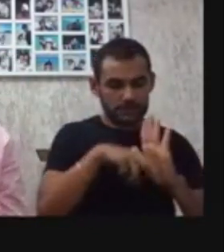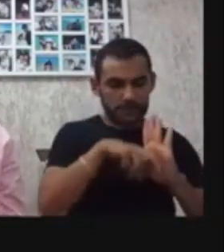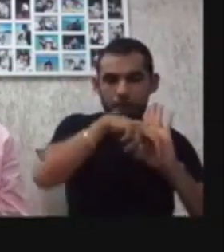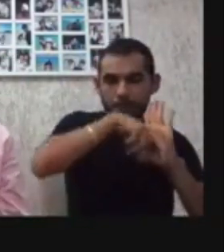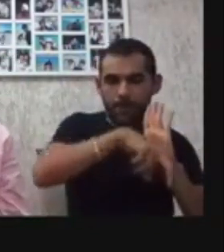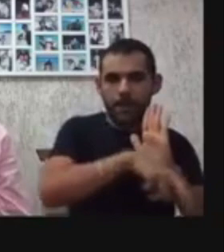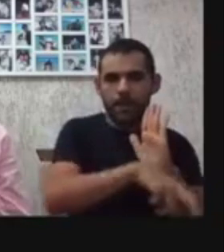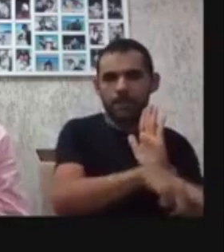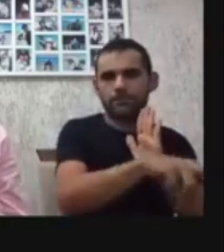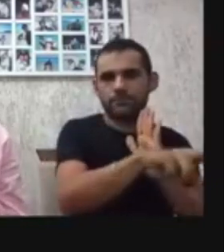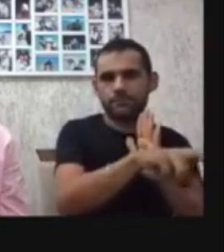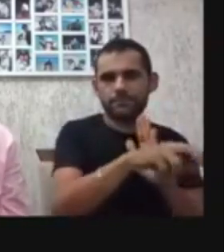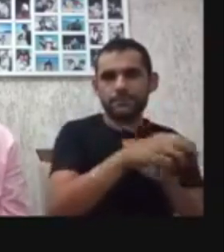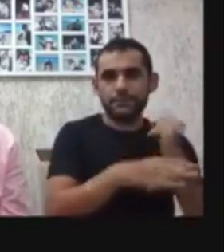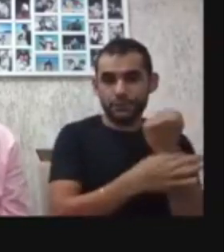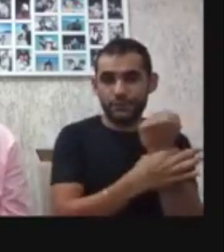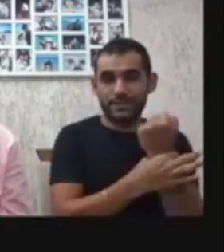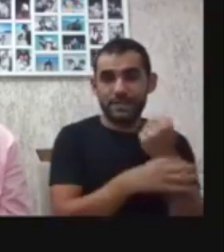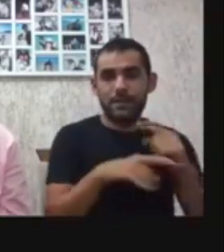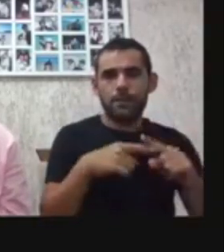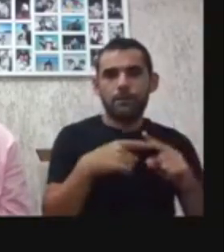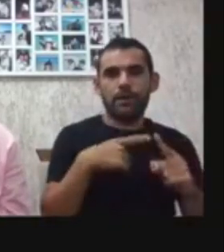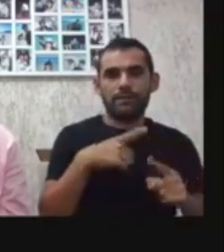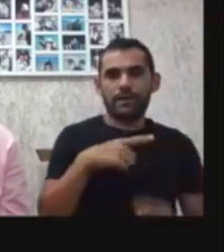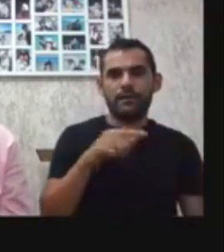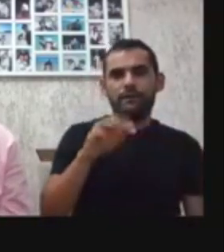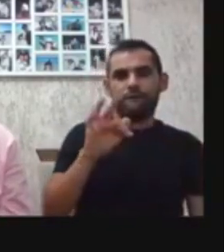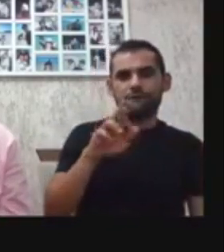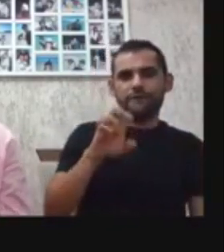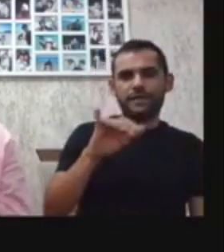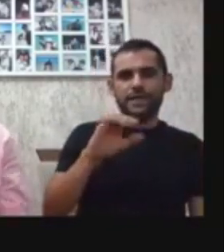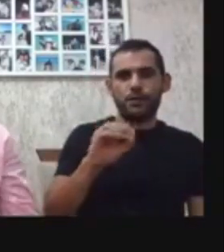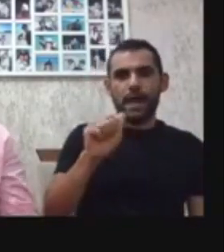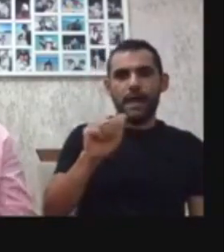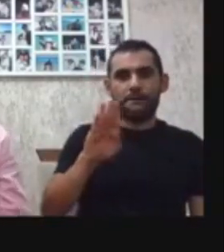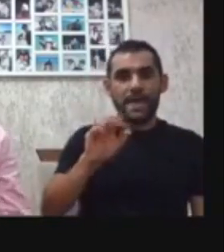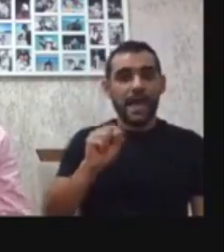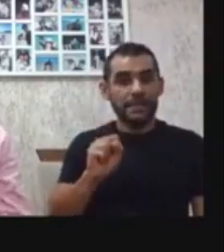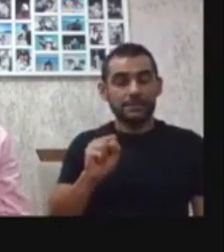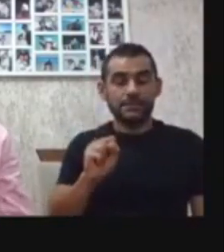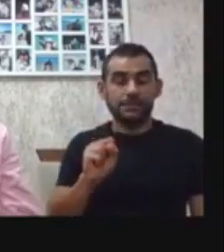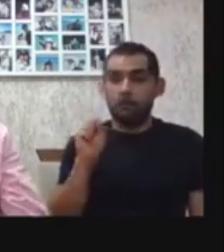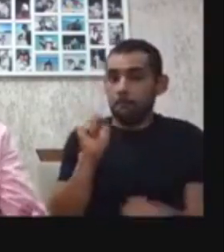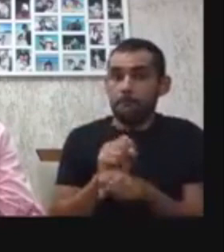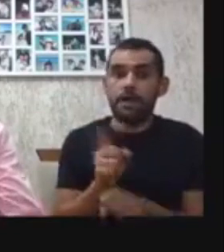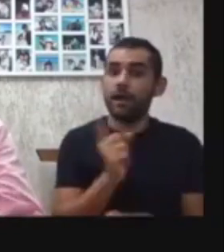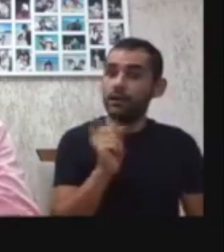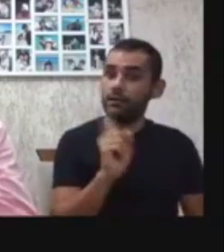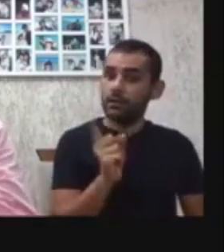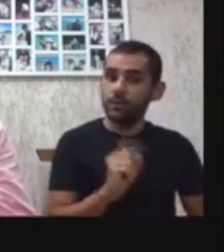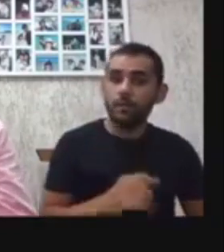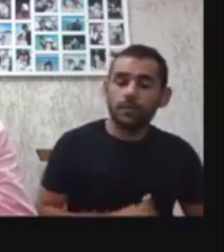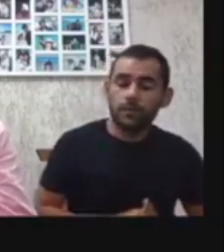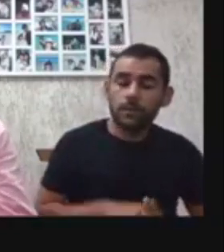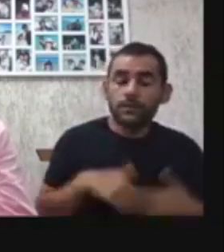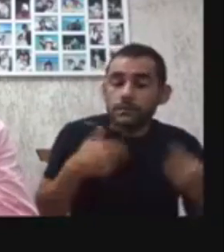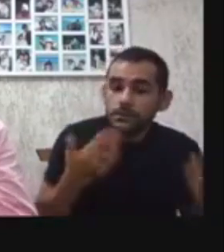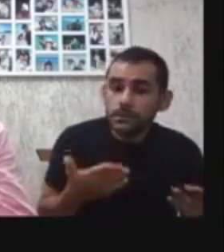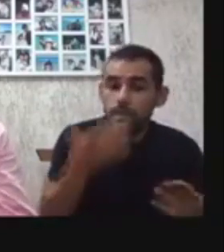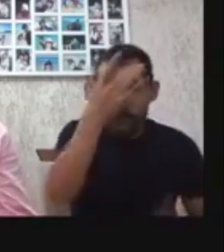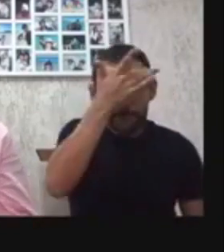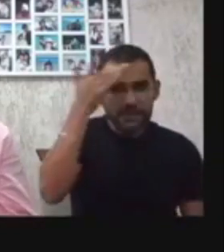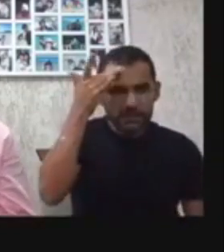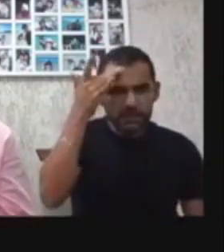roda dele. Ou você está achando que cadeira de roda tem freio ABS? Sabe? Não existe isso, não. Então, as pessoas que